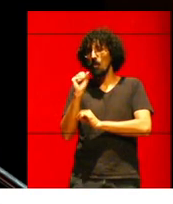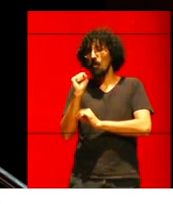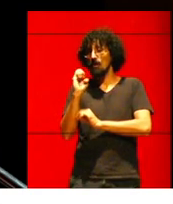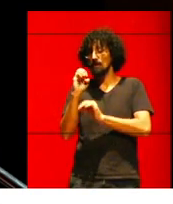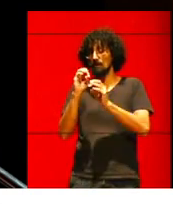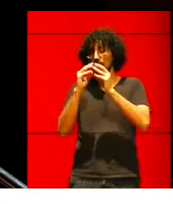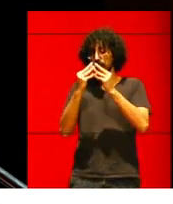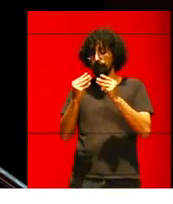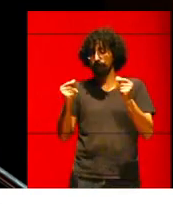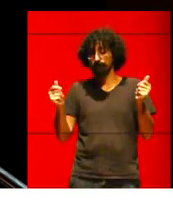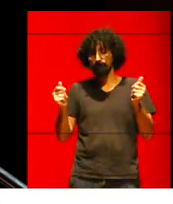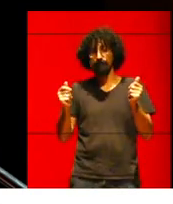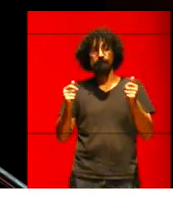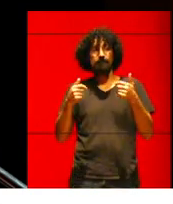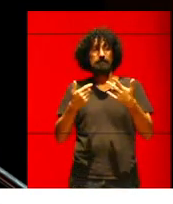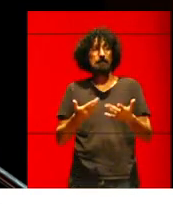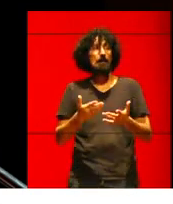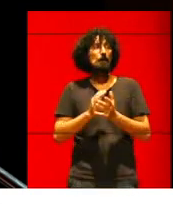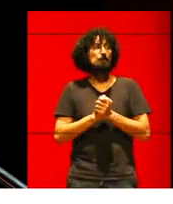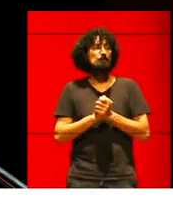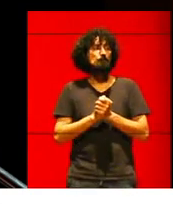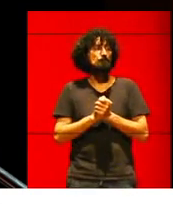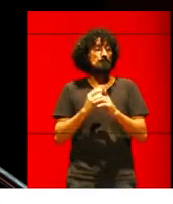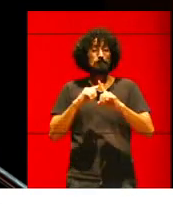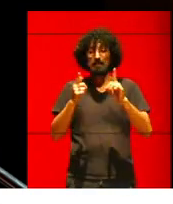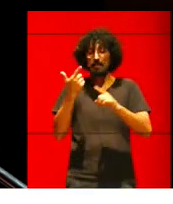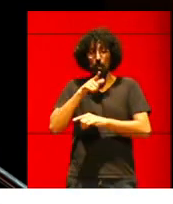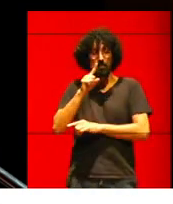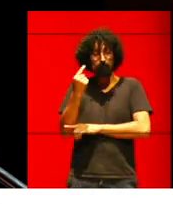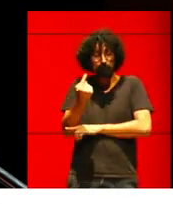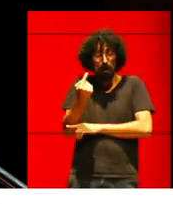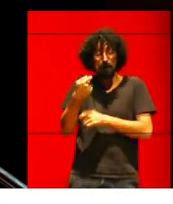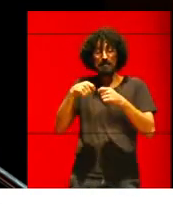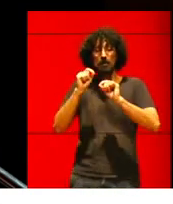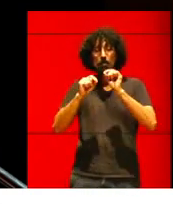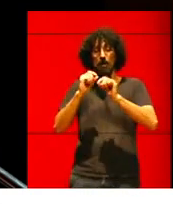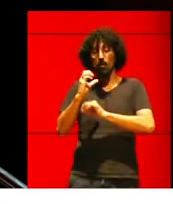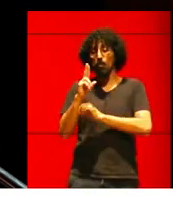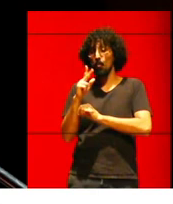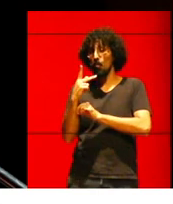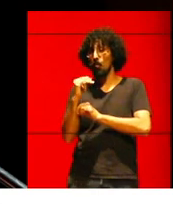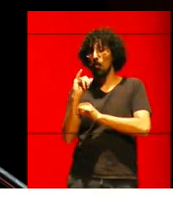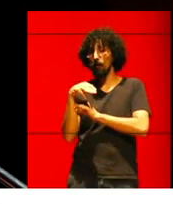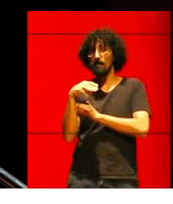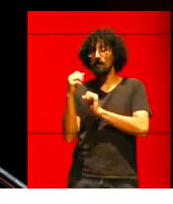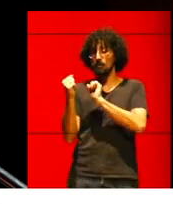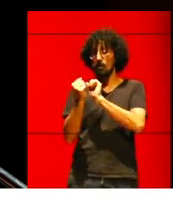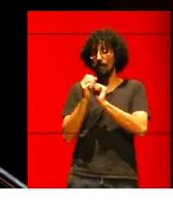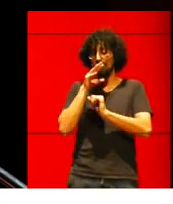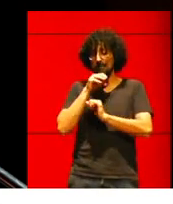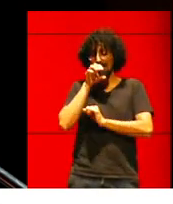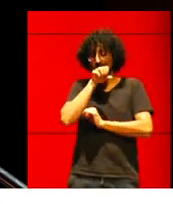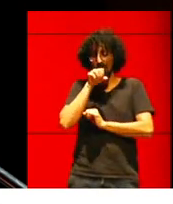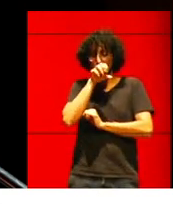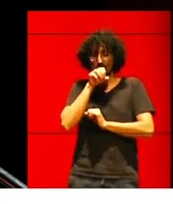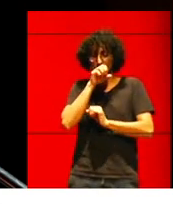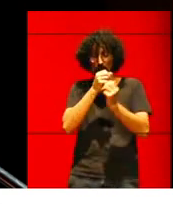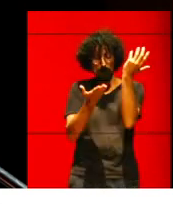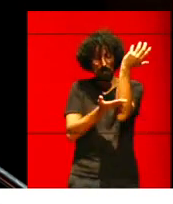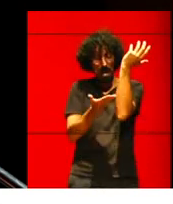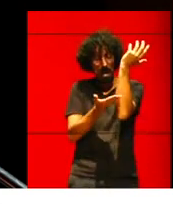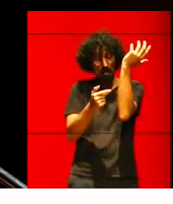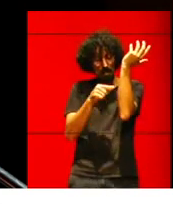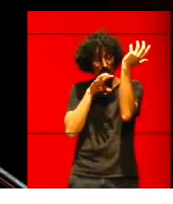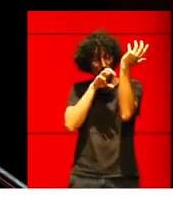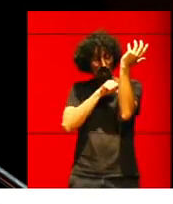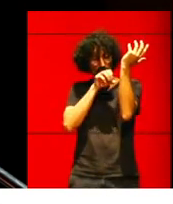consegue acessar a celulose sozinha. Então, ela precisa do cupim para que o cupim acesse a celulose e mande para